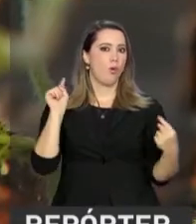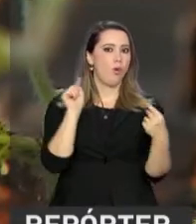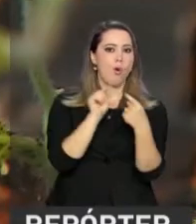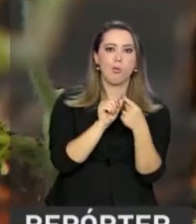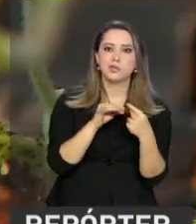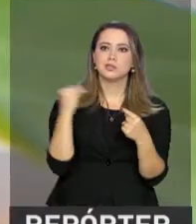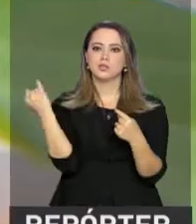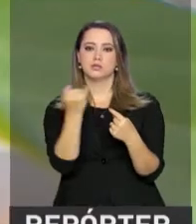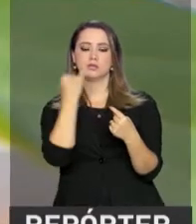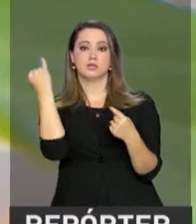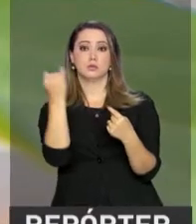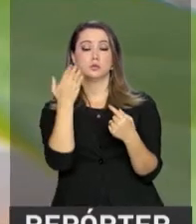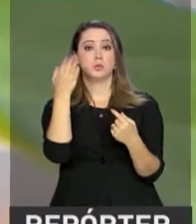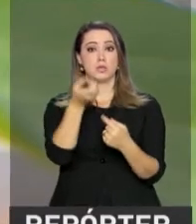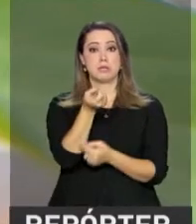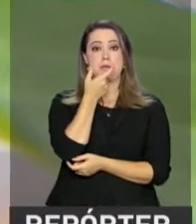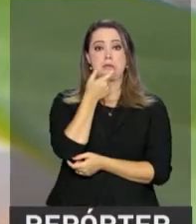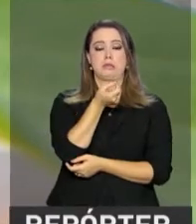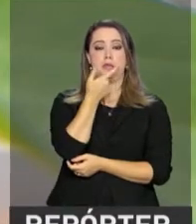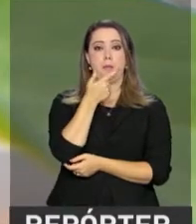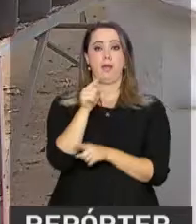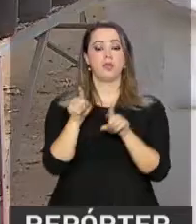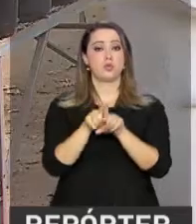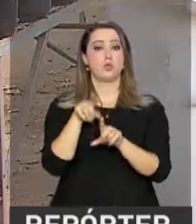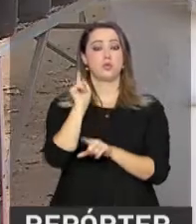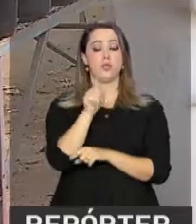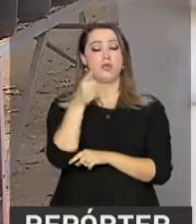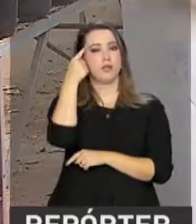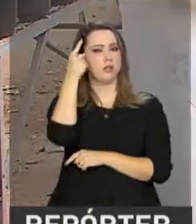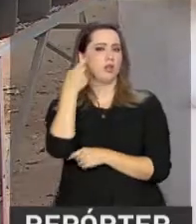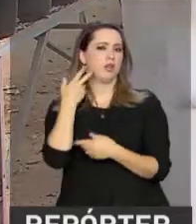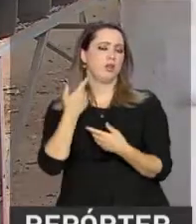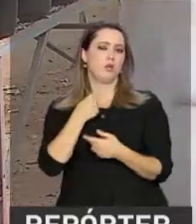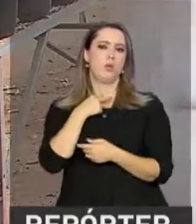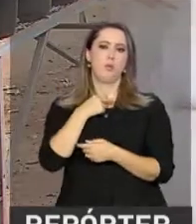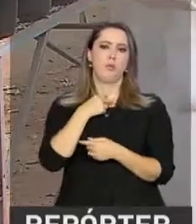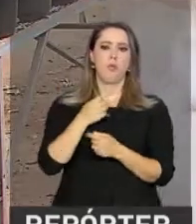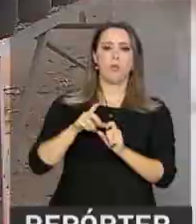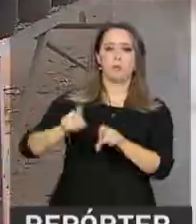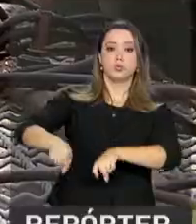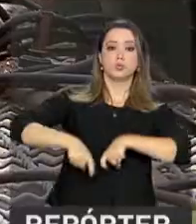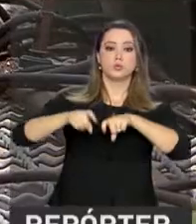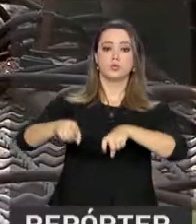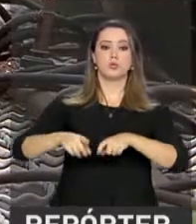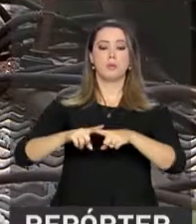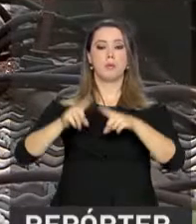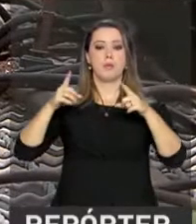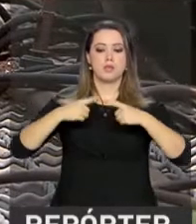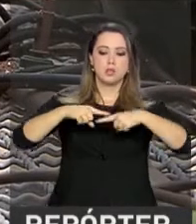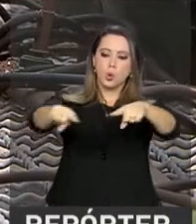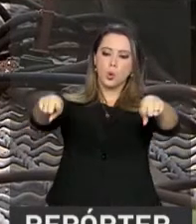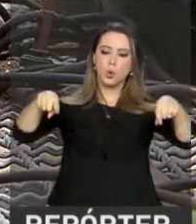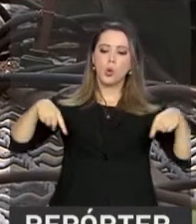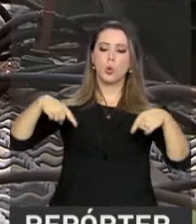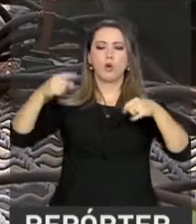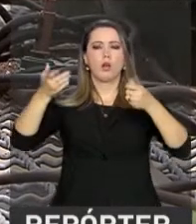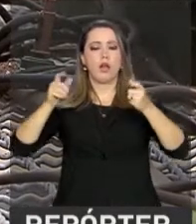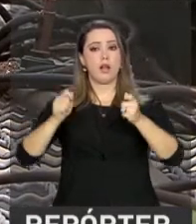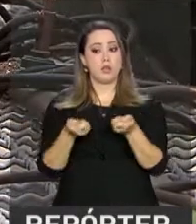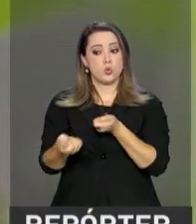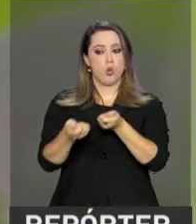dessa soja é medicamentosa a idéia é que ela não seja cultivada no campo mas em estufas sob condições